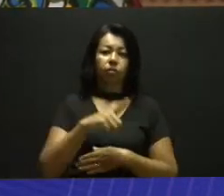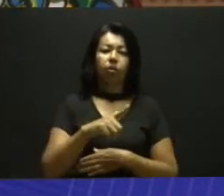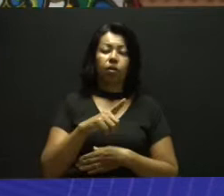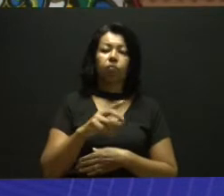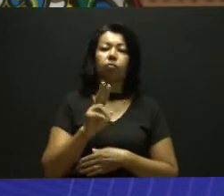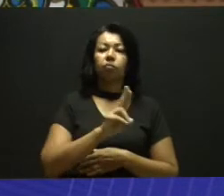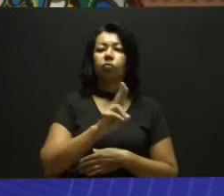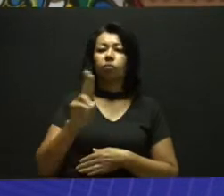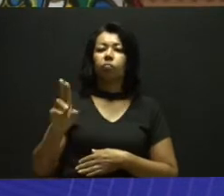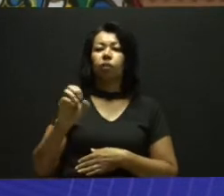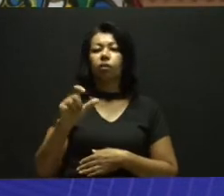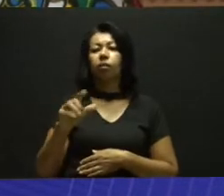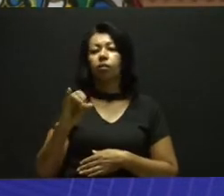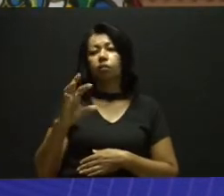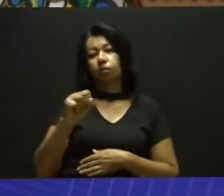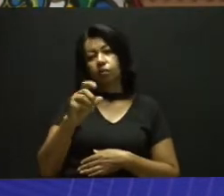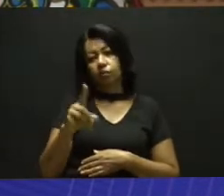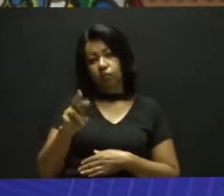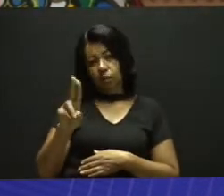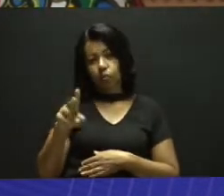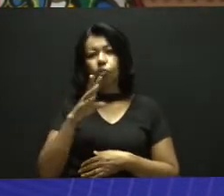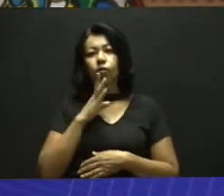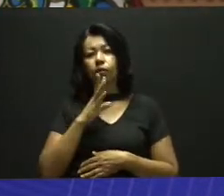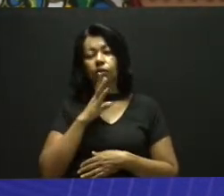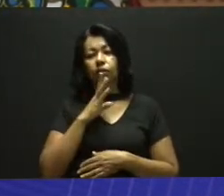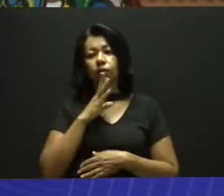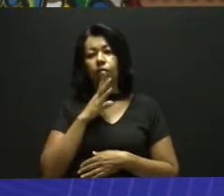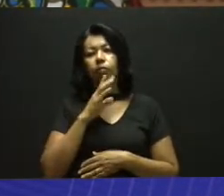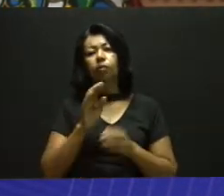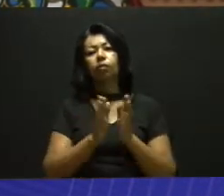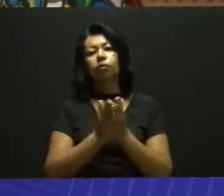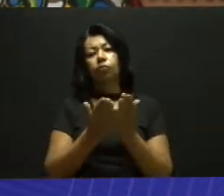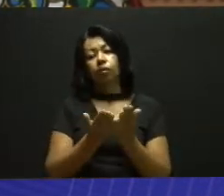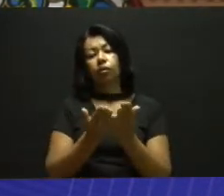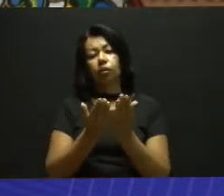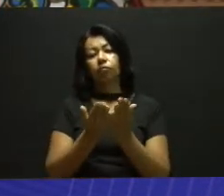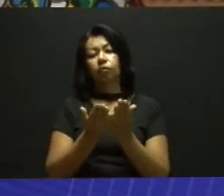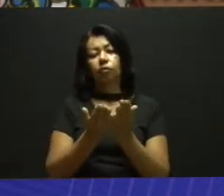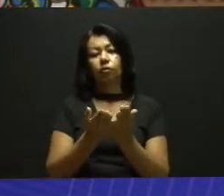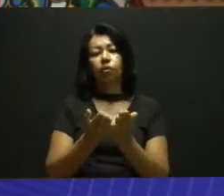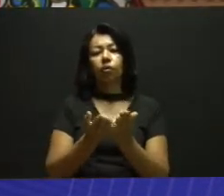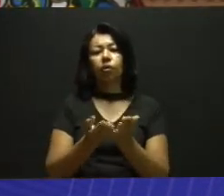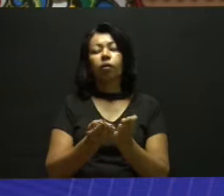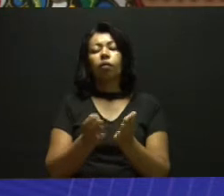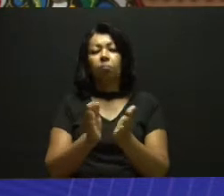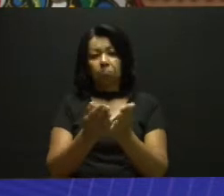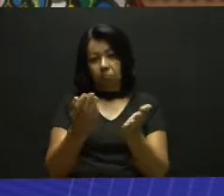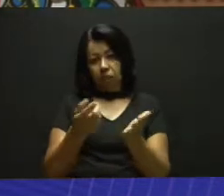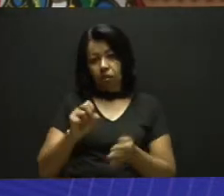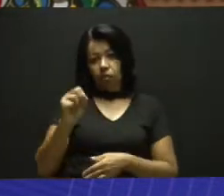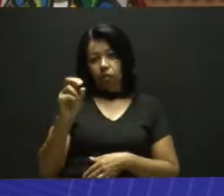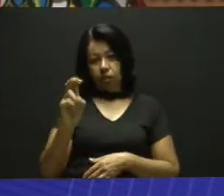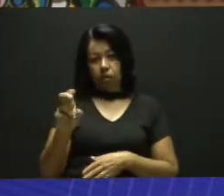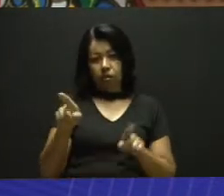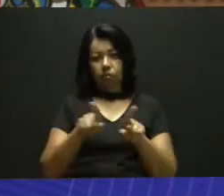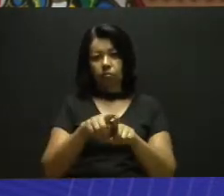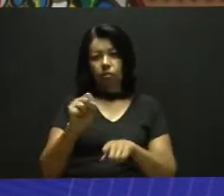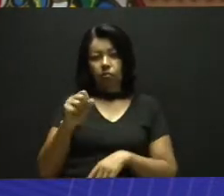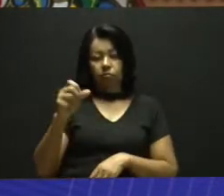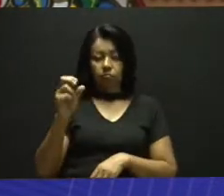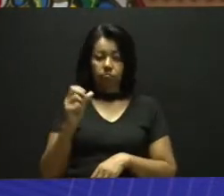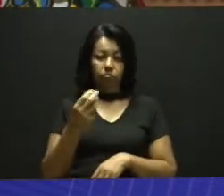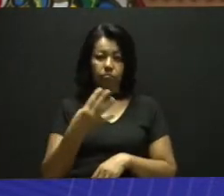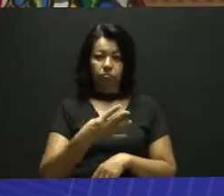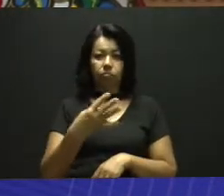assunto e liceu de miranda correia que entre as páginas 85 e página 89 do livro cita o trabalho intelectual da professora